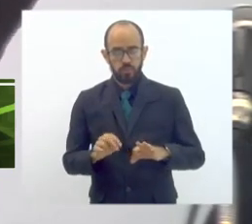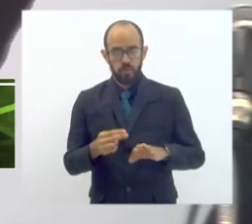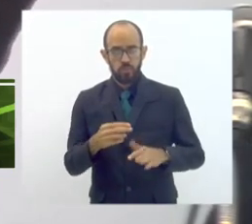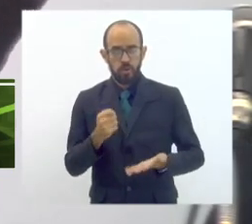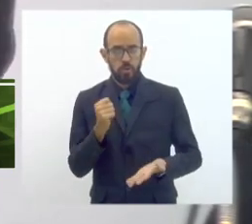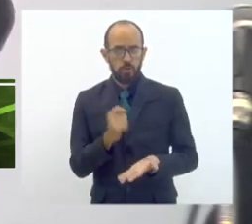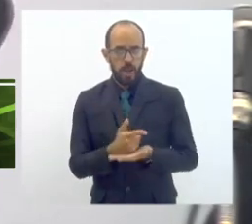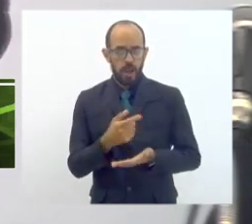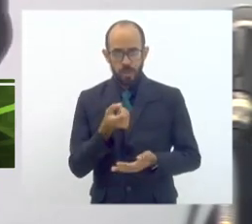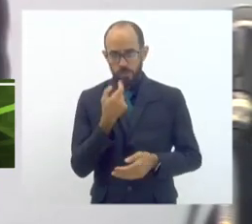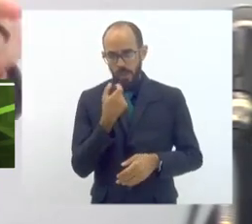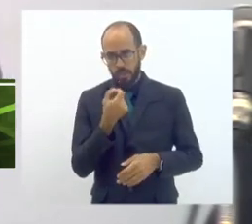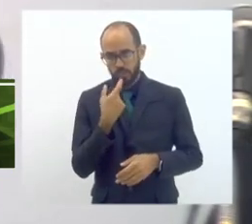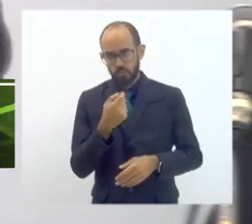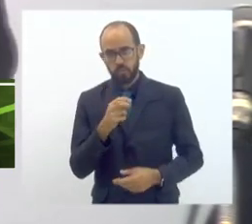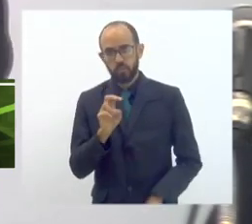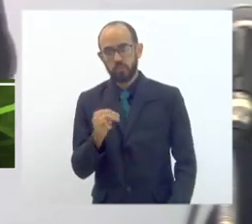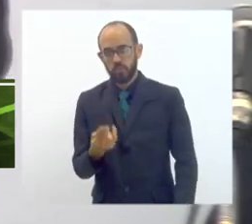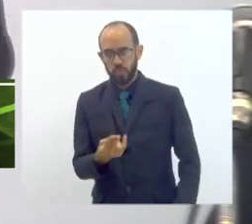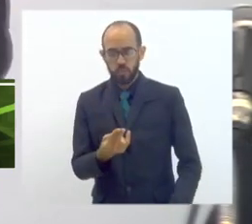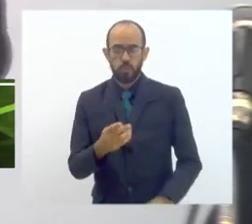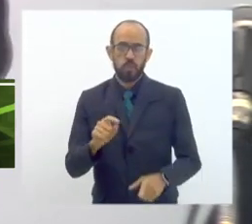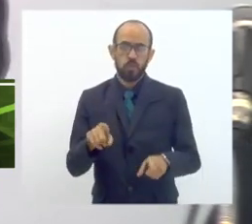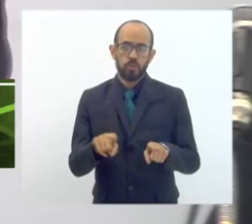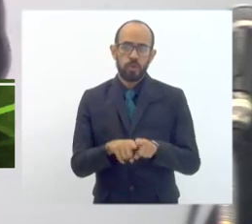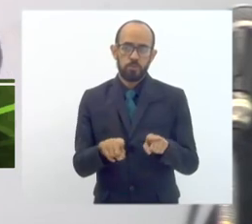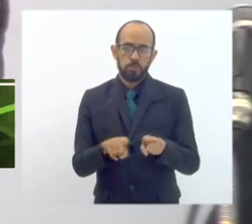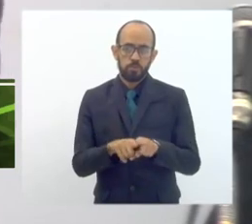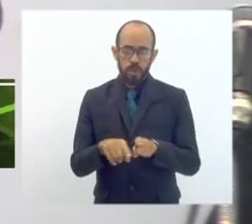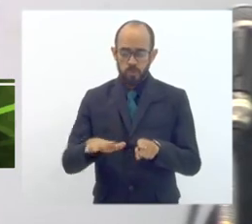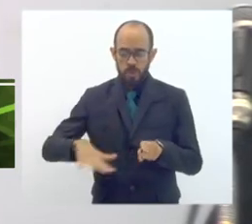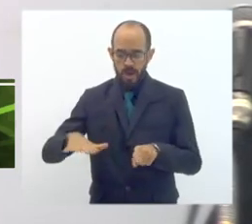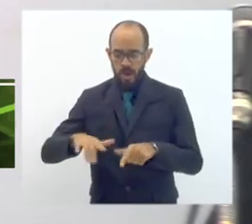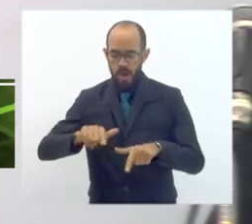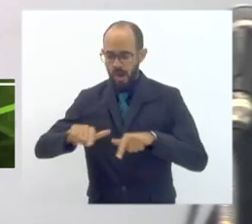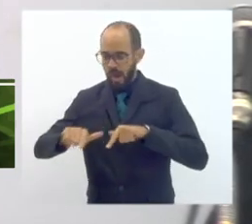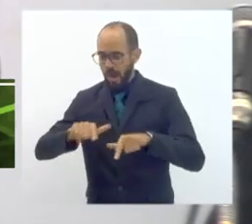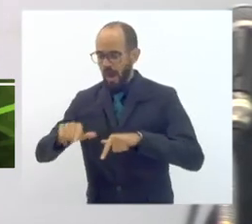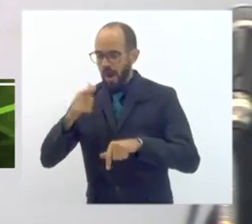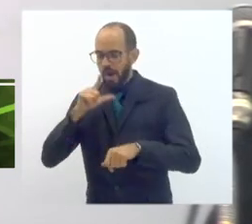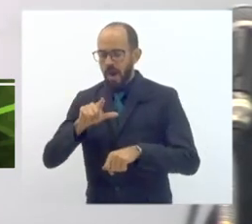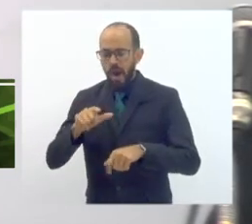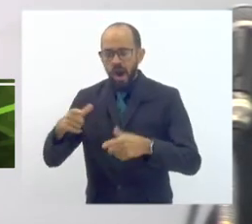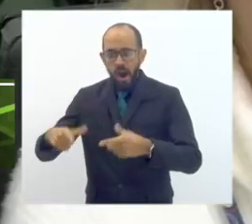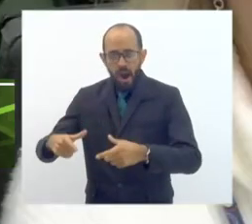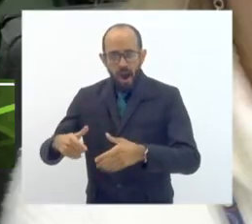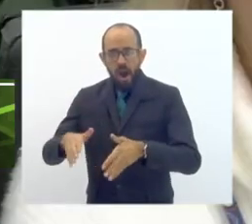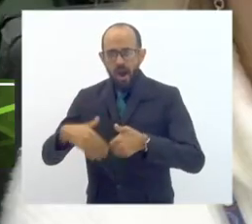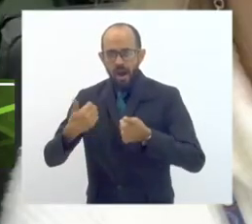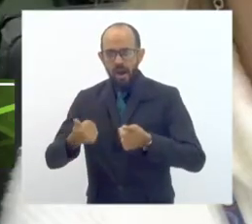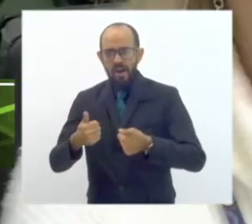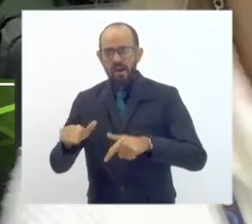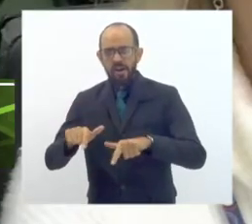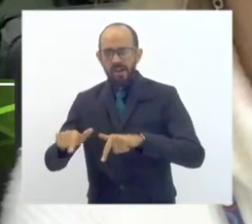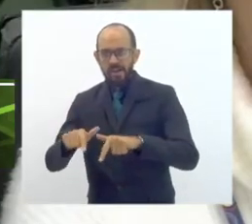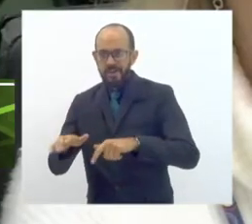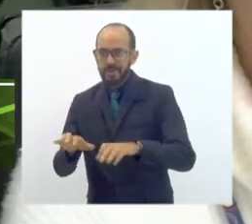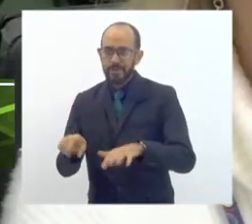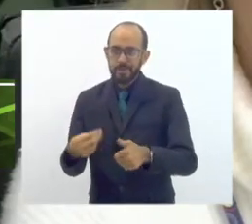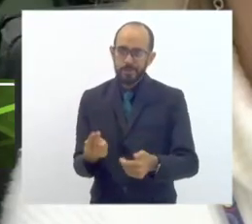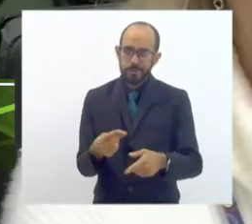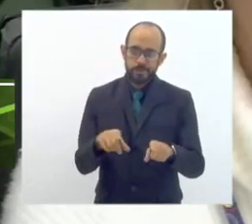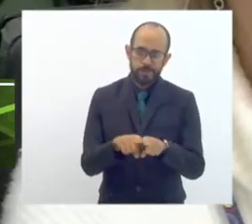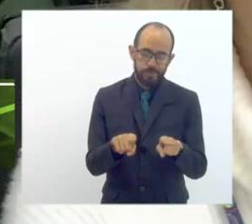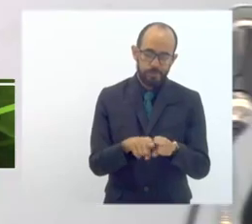insumos e medicamentos, ganhando escala, seja o mercado de trabalho, garantindo, inclusive, condições melhores de empregabilidade e do ponto de